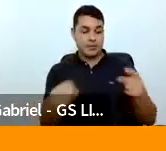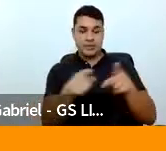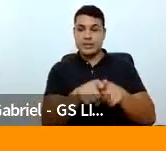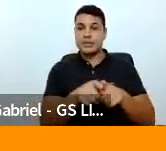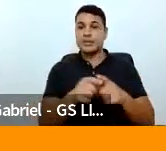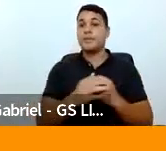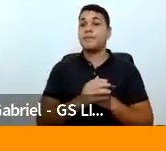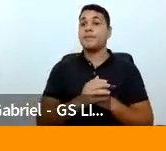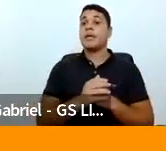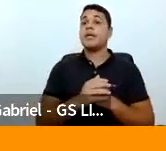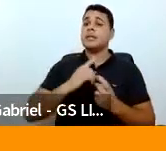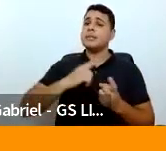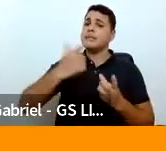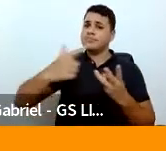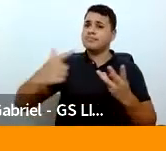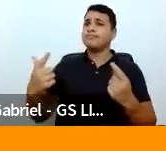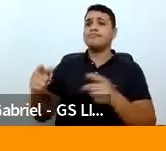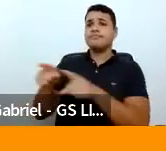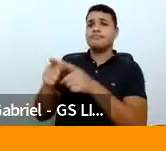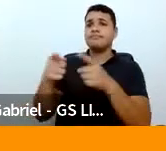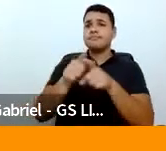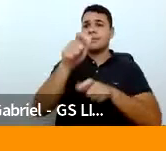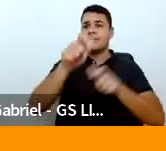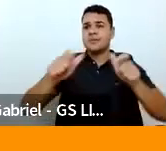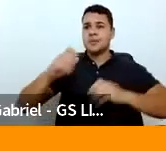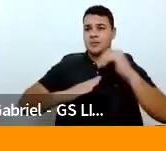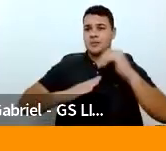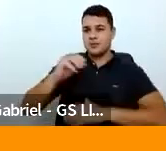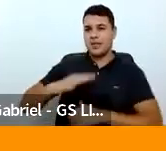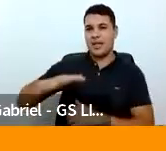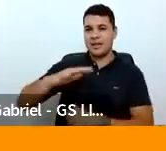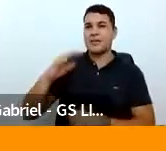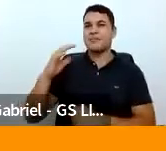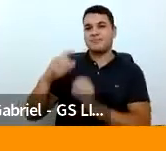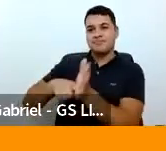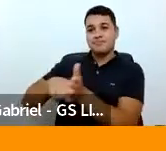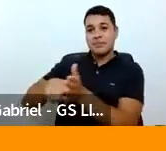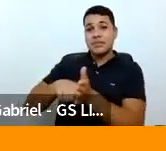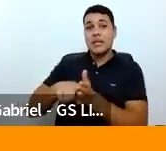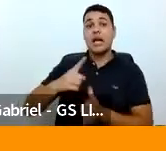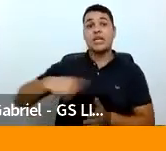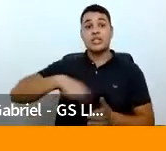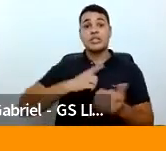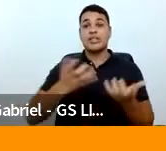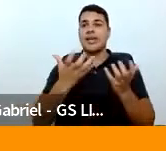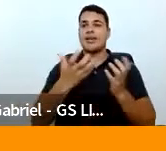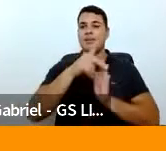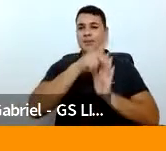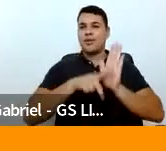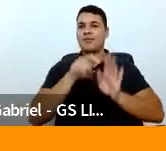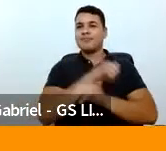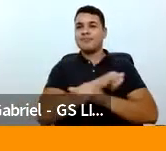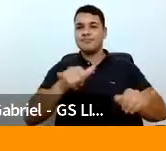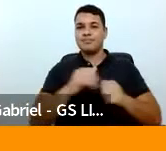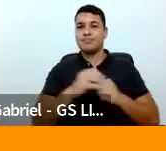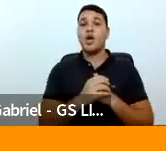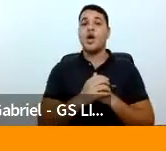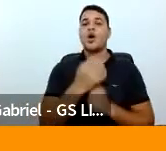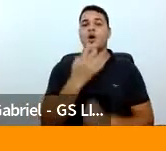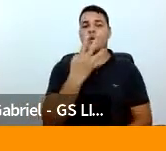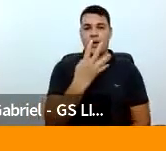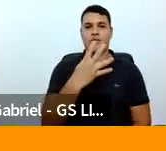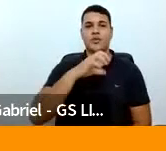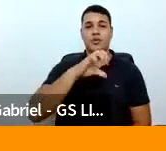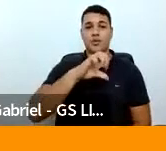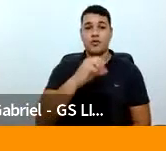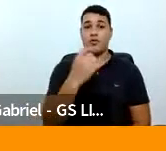outros pesquisadores e outras pessoas da Fiocruz, culminando, né, na publicação da portaria número 491 do ano passado,